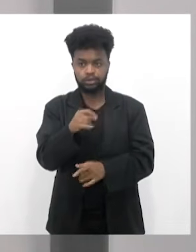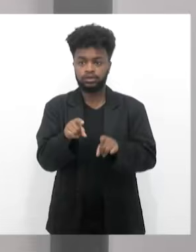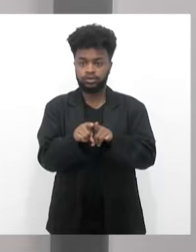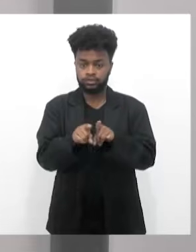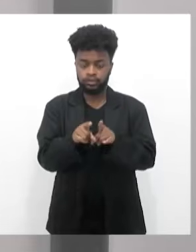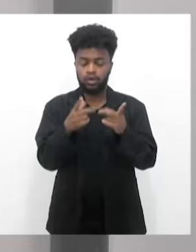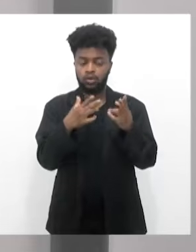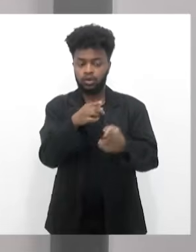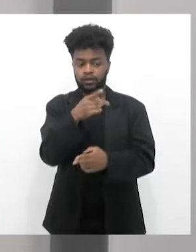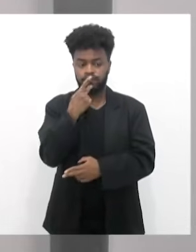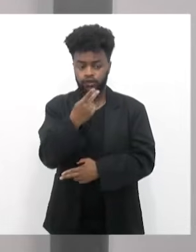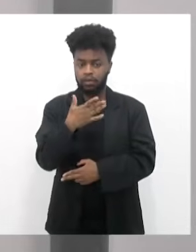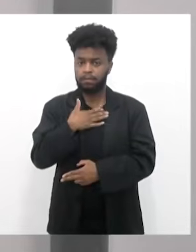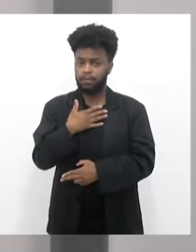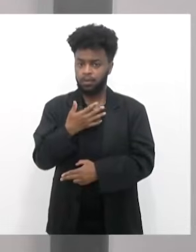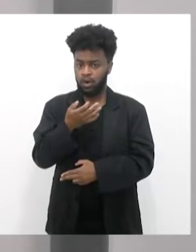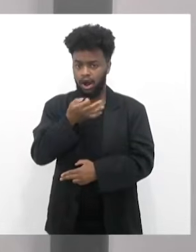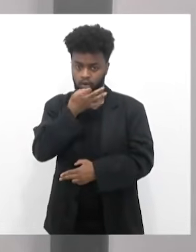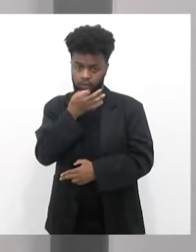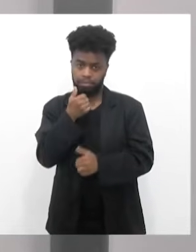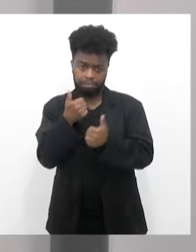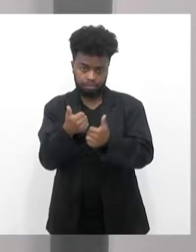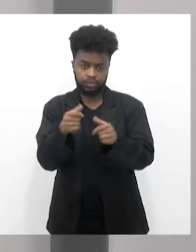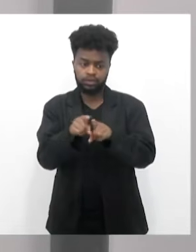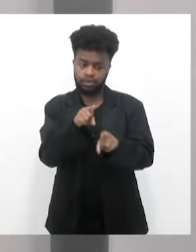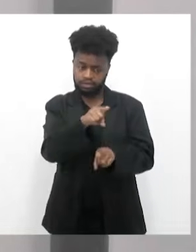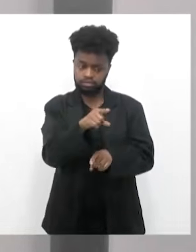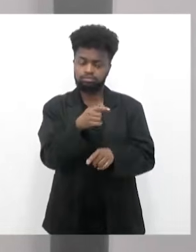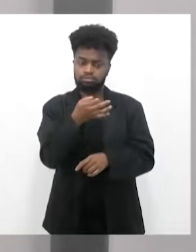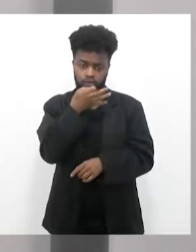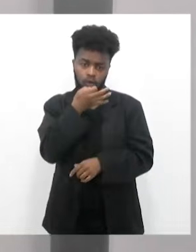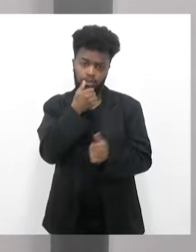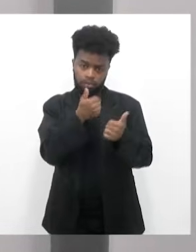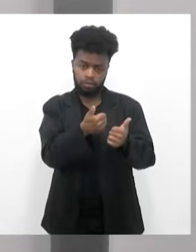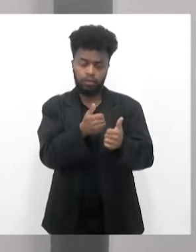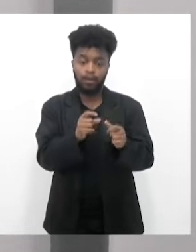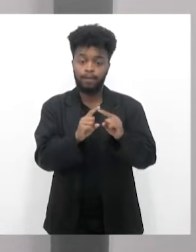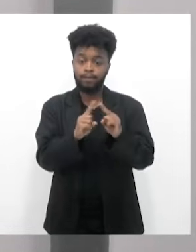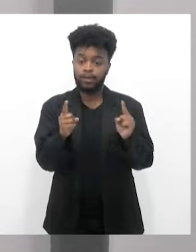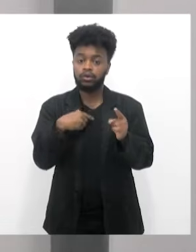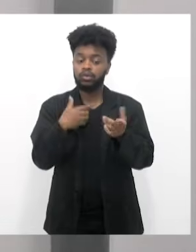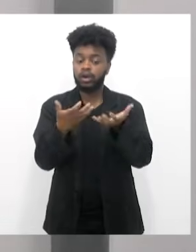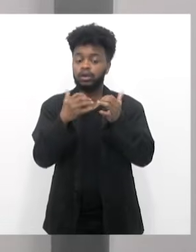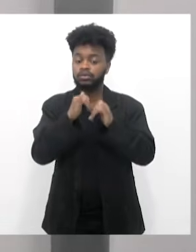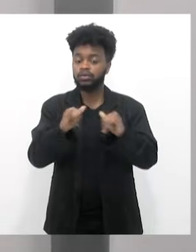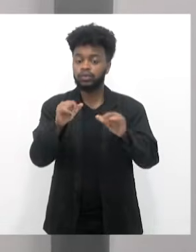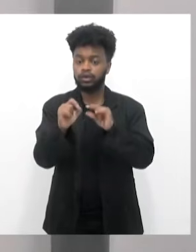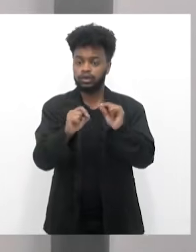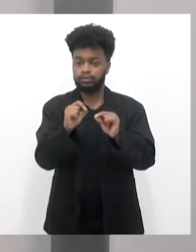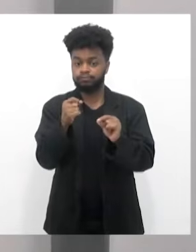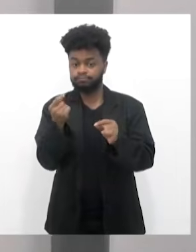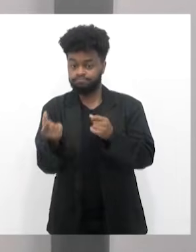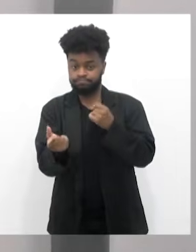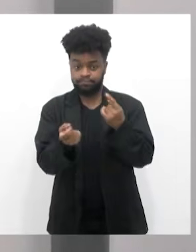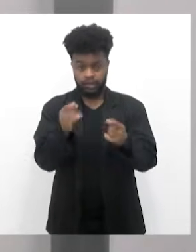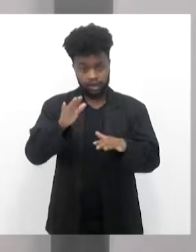ele falou que os meus são lógicos, o dele também tem coerência e lógica. Mas eu quero dizer que,